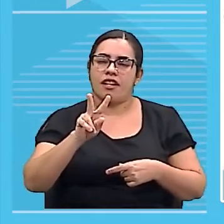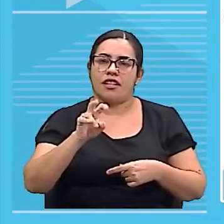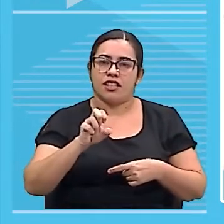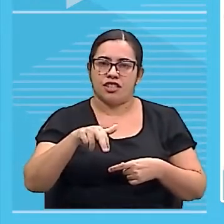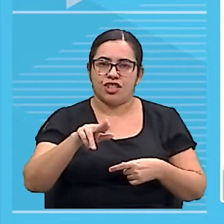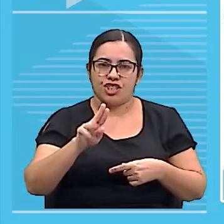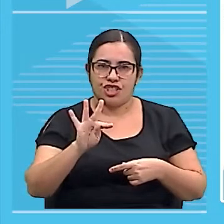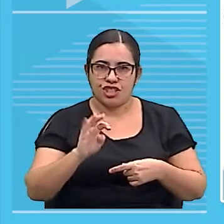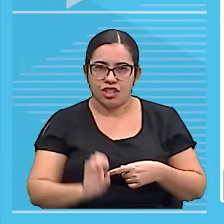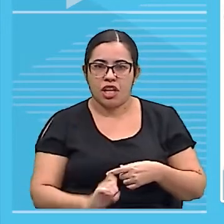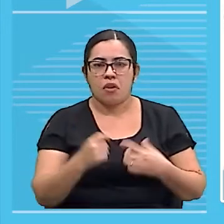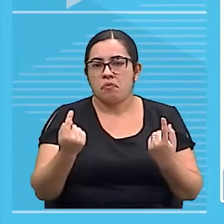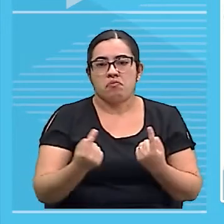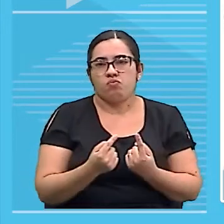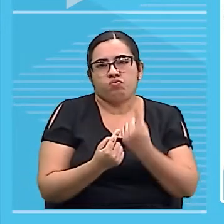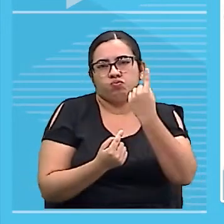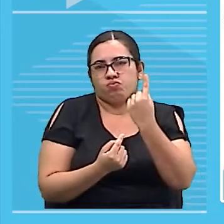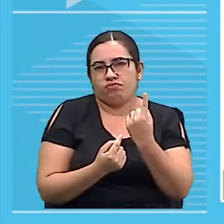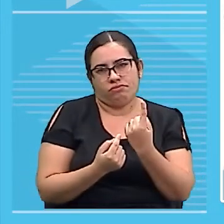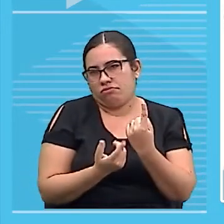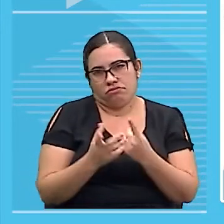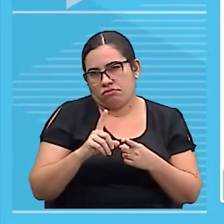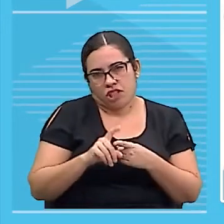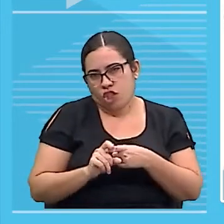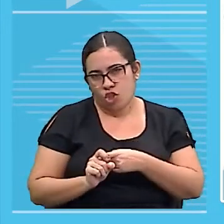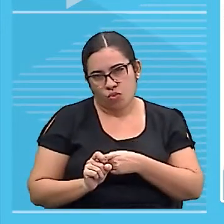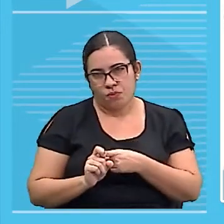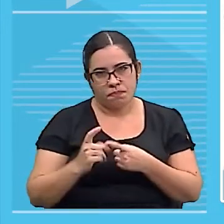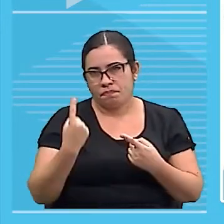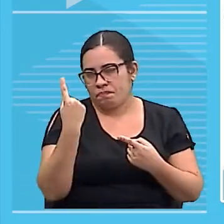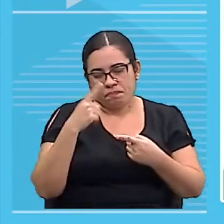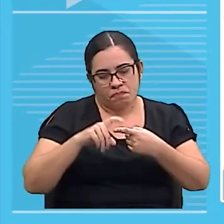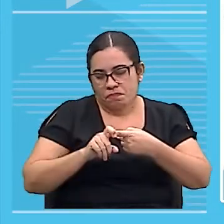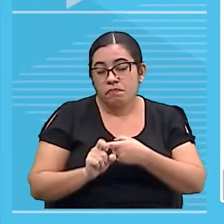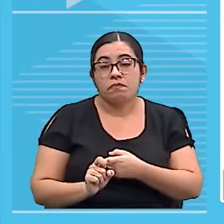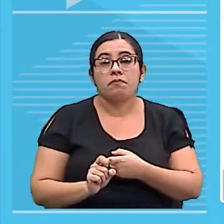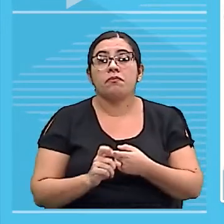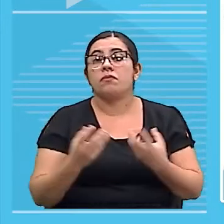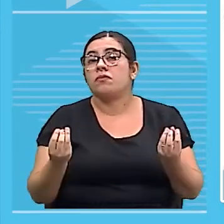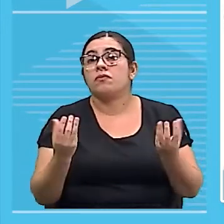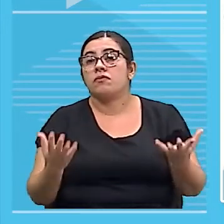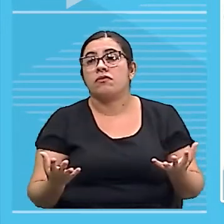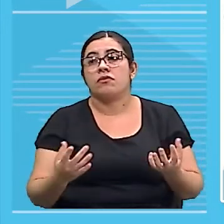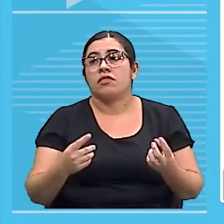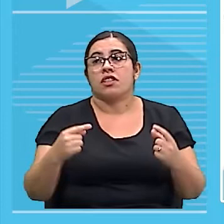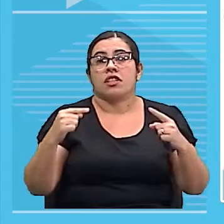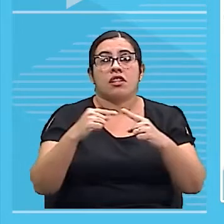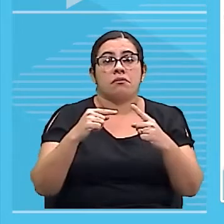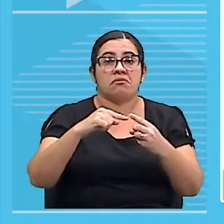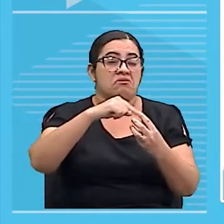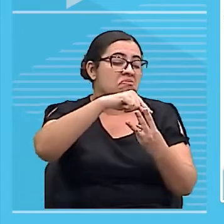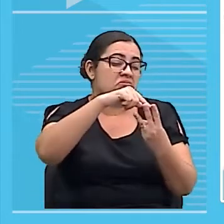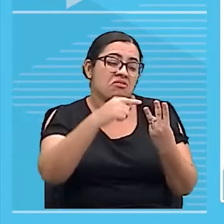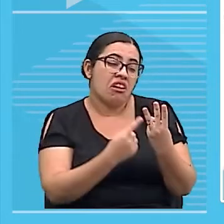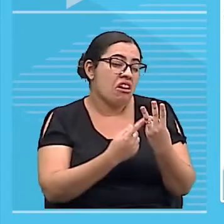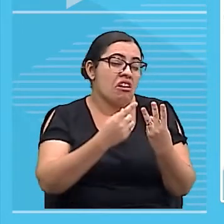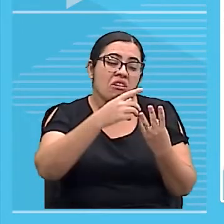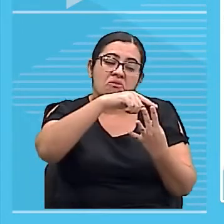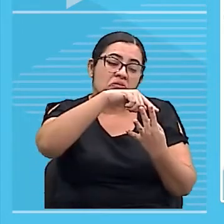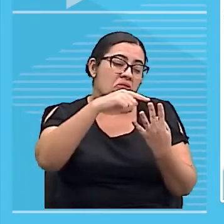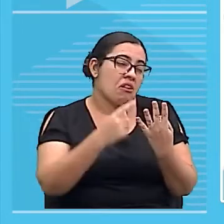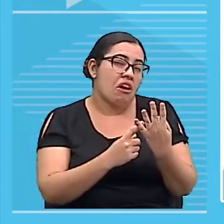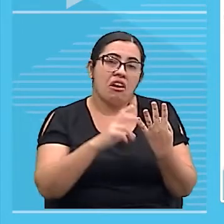Estou um único resistor o que que vale A3 A4 A5